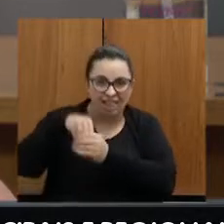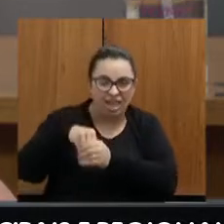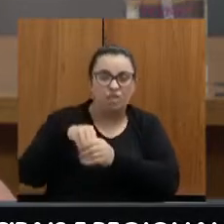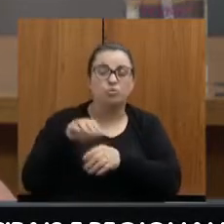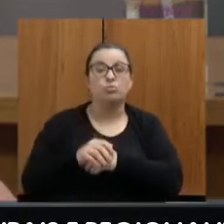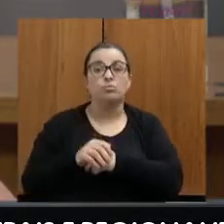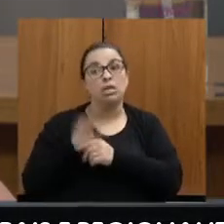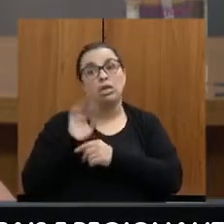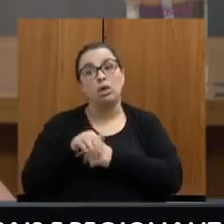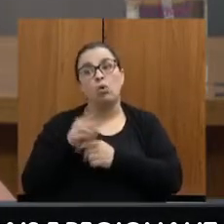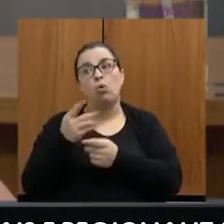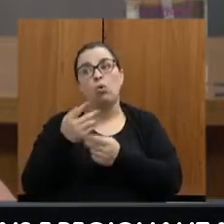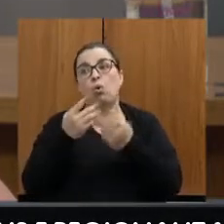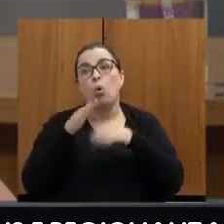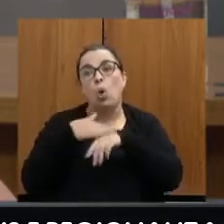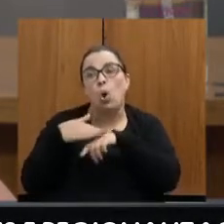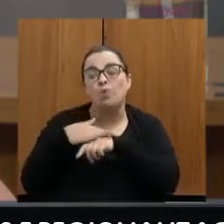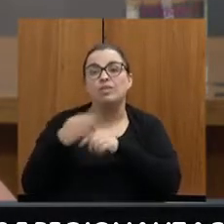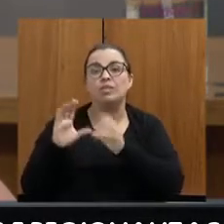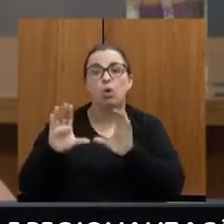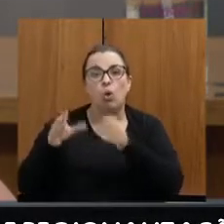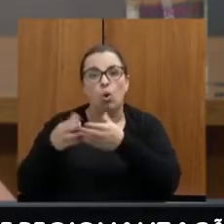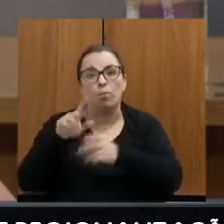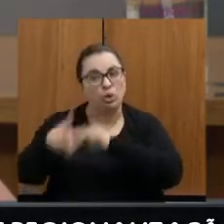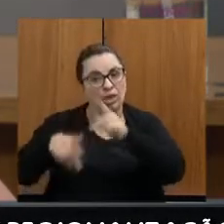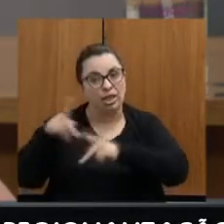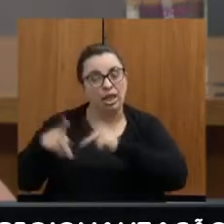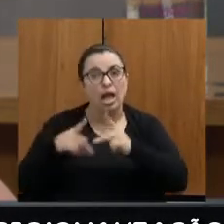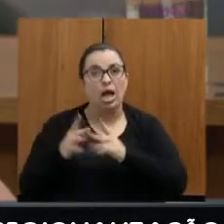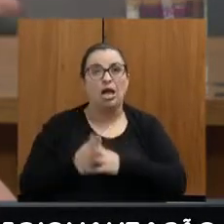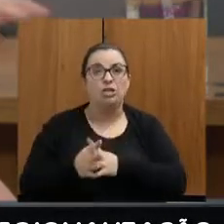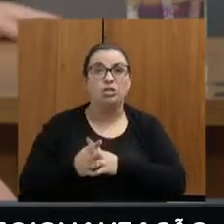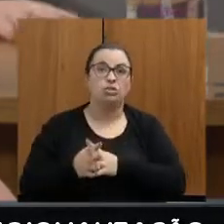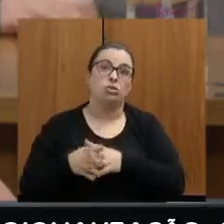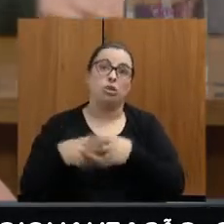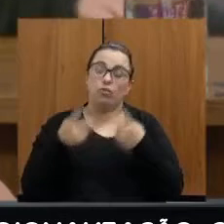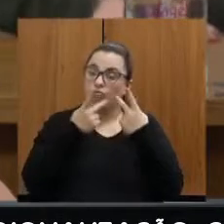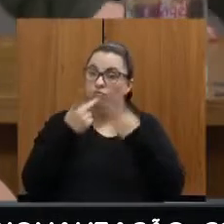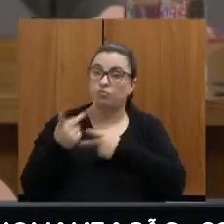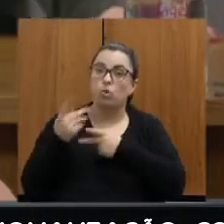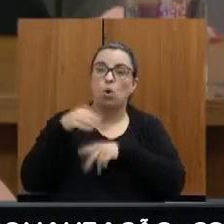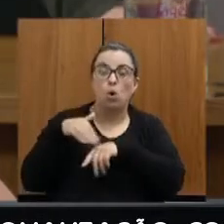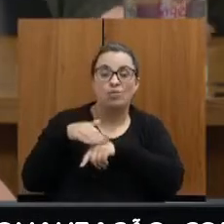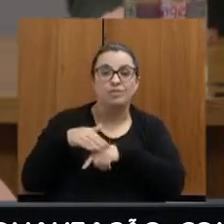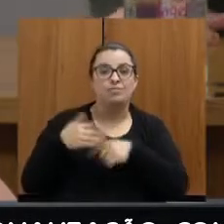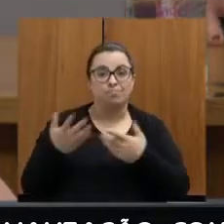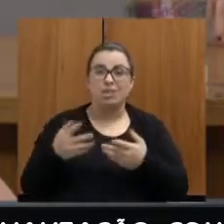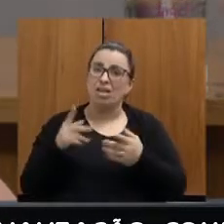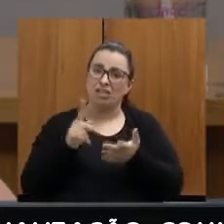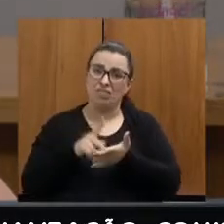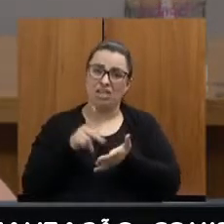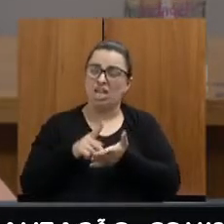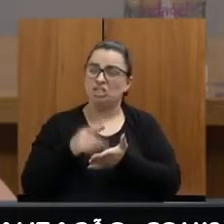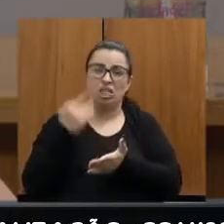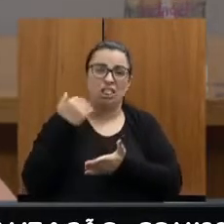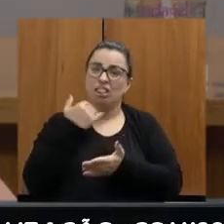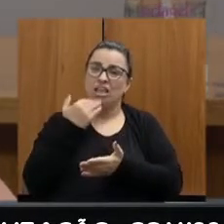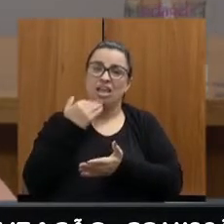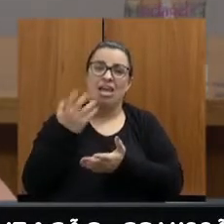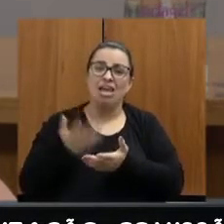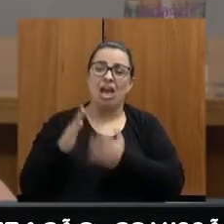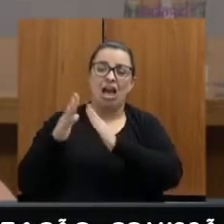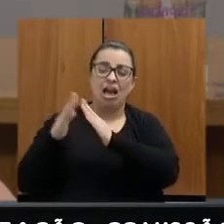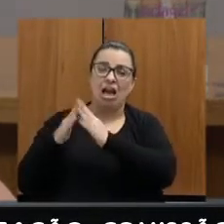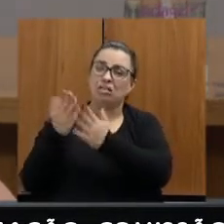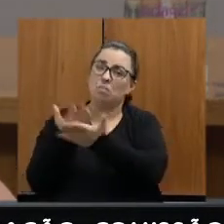comunidade é justamente de que e naturalmente que ninguém quer ser desapropriado né mas